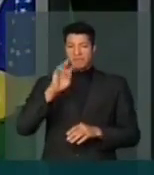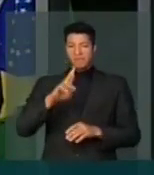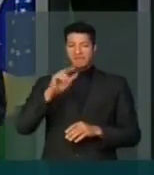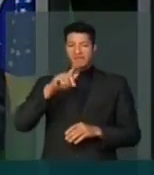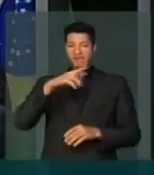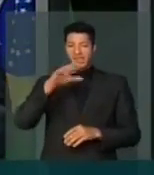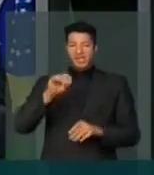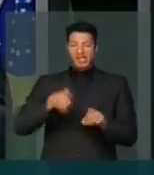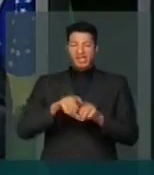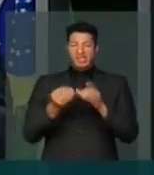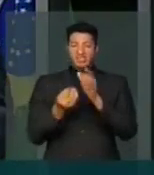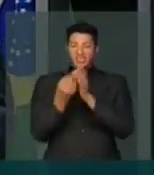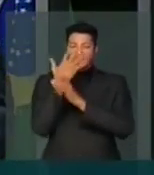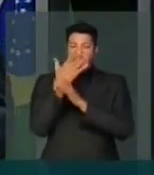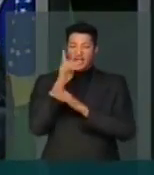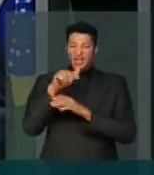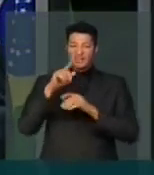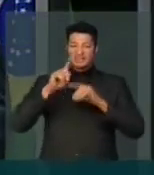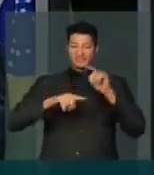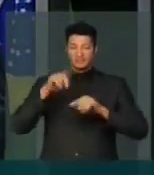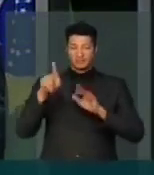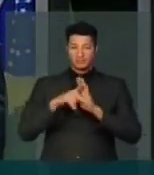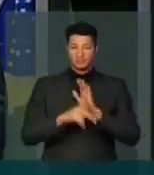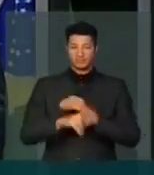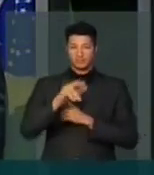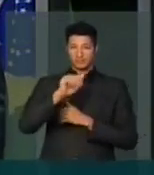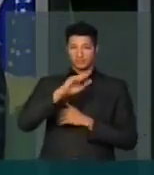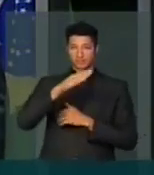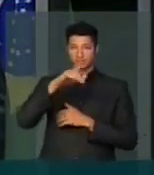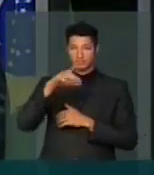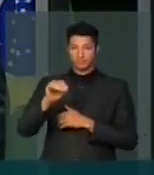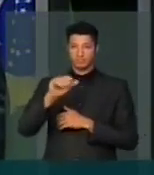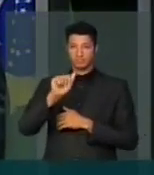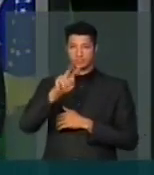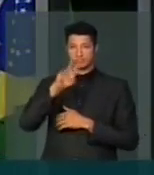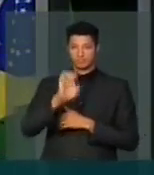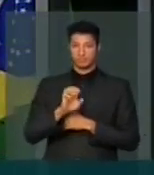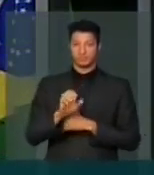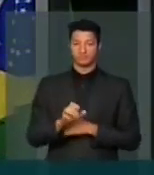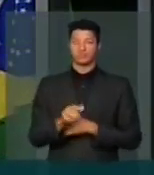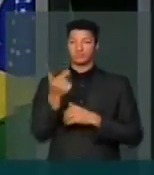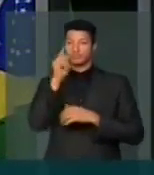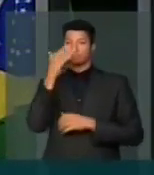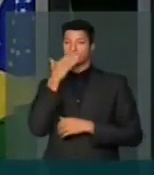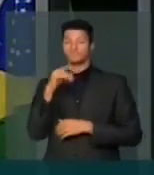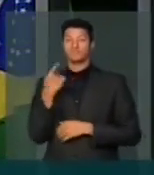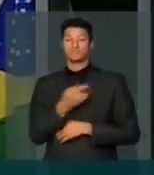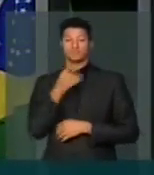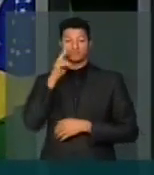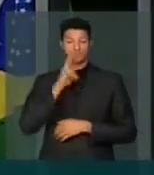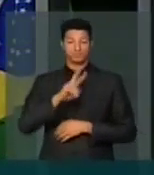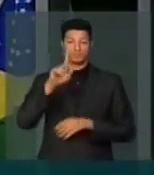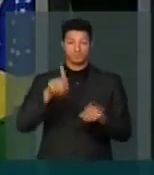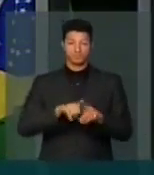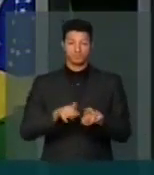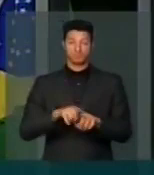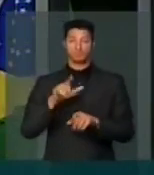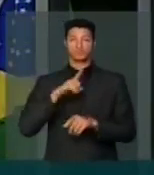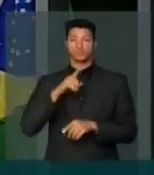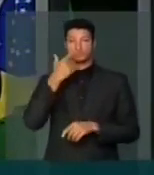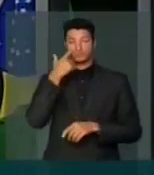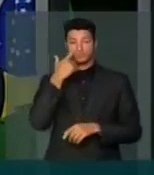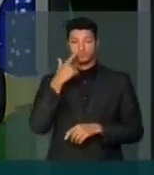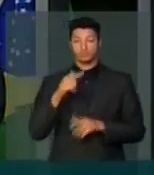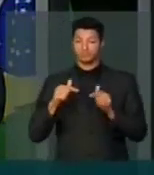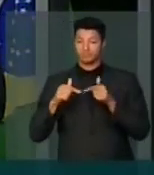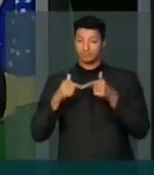grãos, que é matéria-prima para a ração dessas aves. De outro lado, vimos também